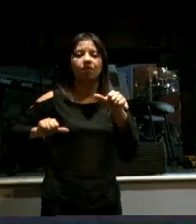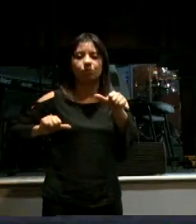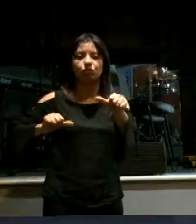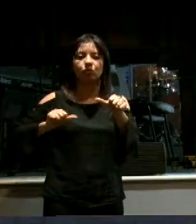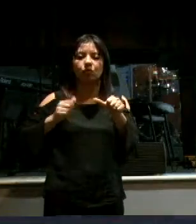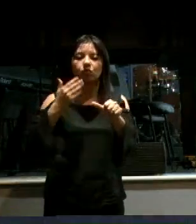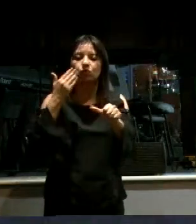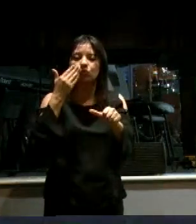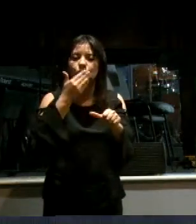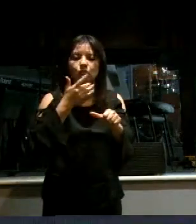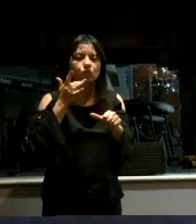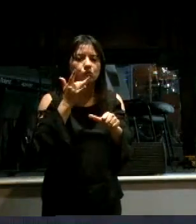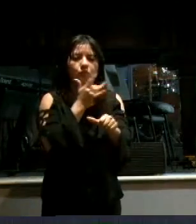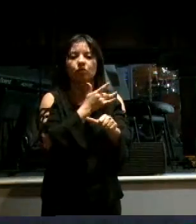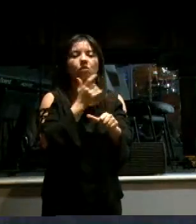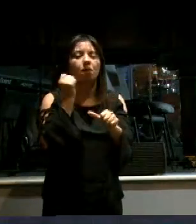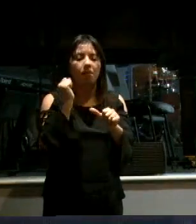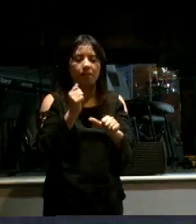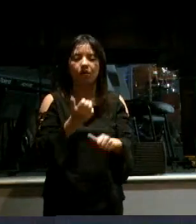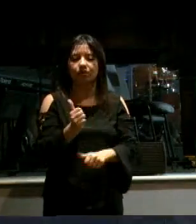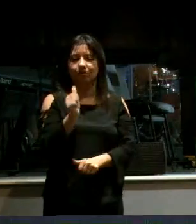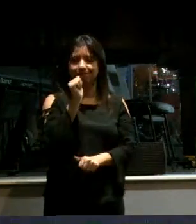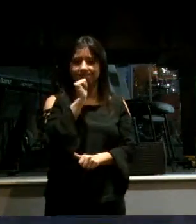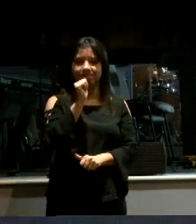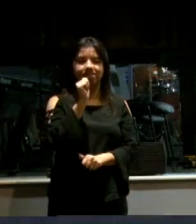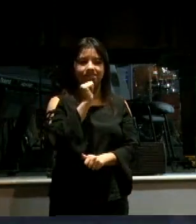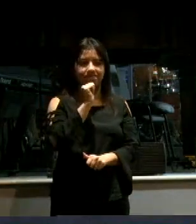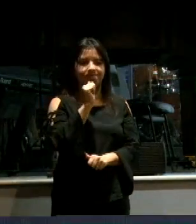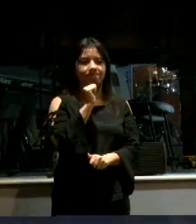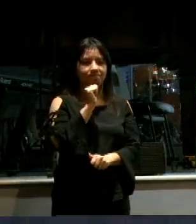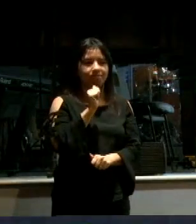Não existe nada mágico naquela madeira.